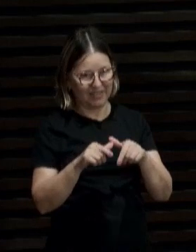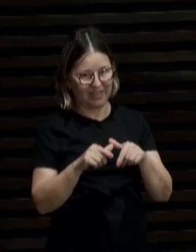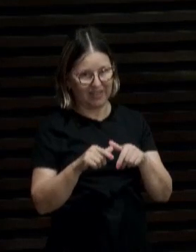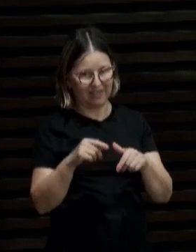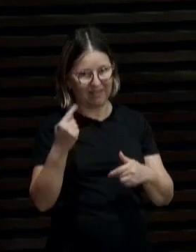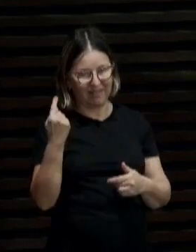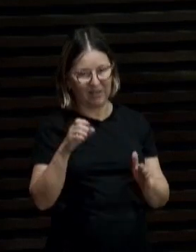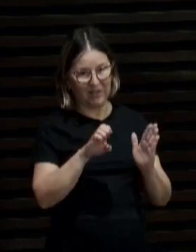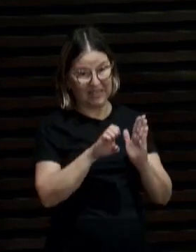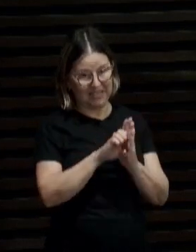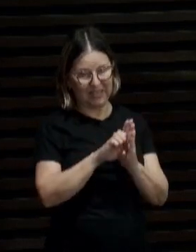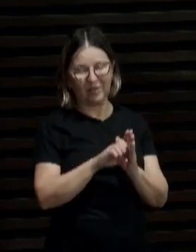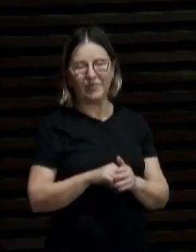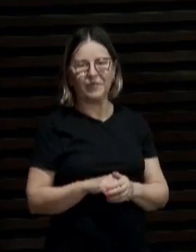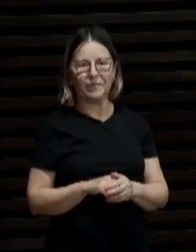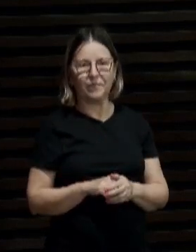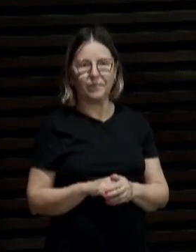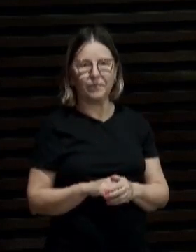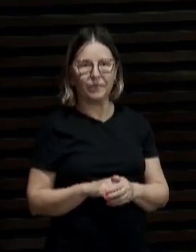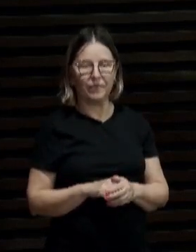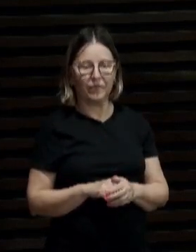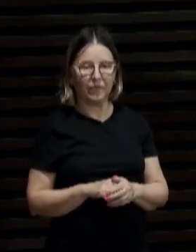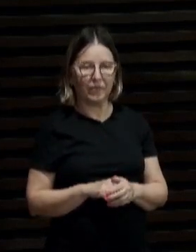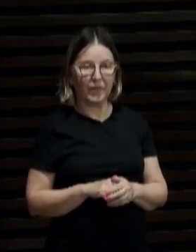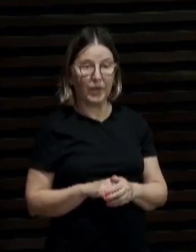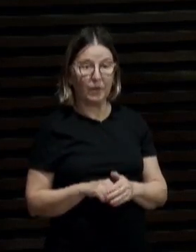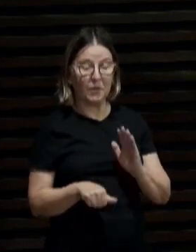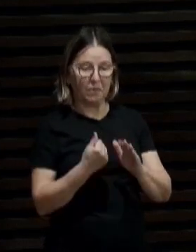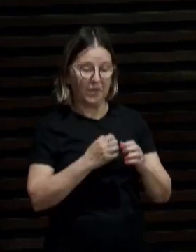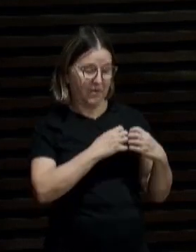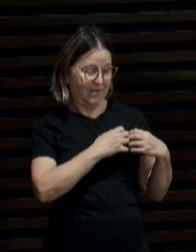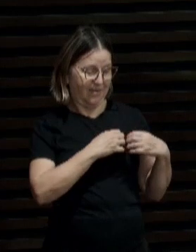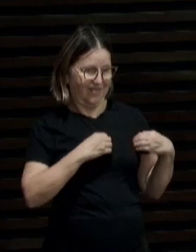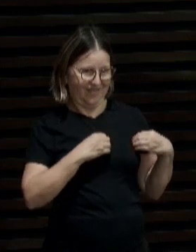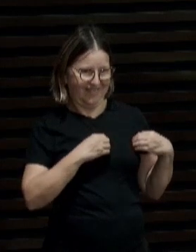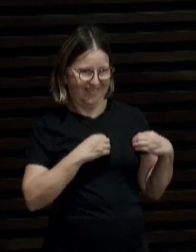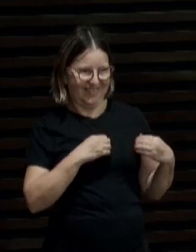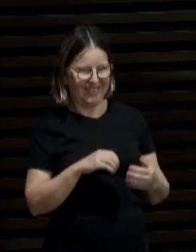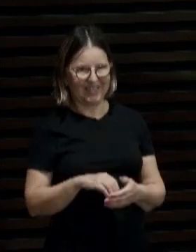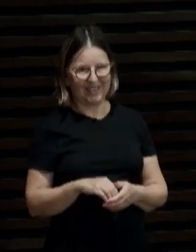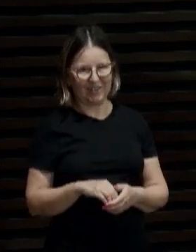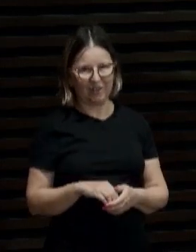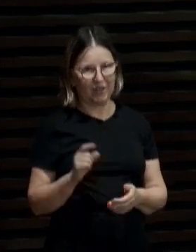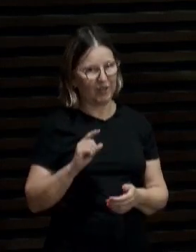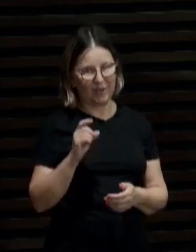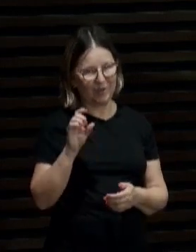para cumprir, primeiro que ele empenhou o coração, ele não é apenas a